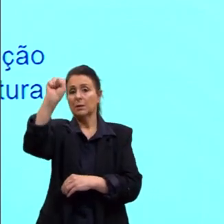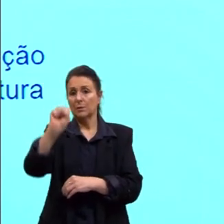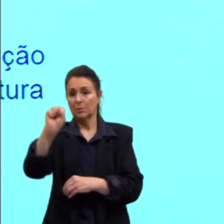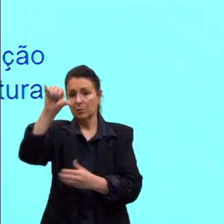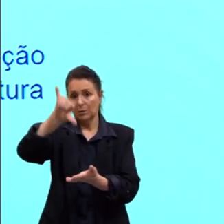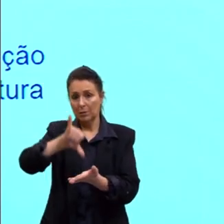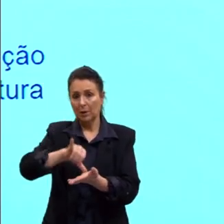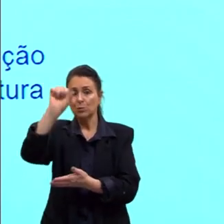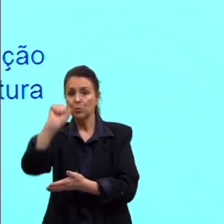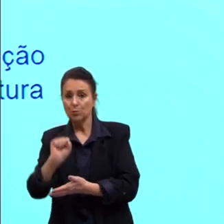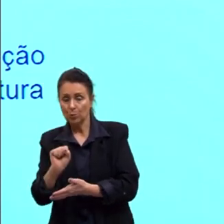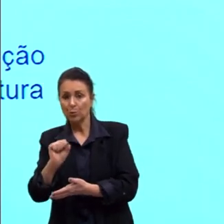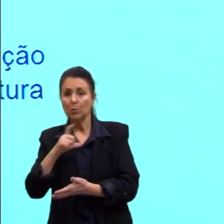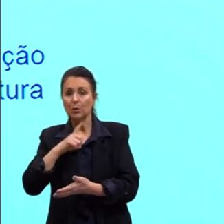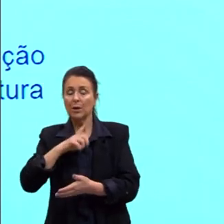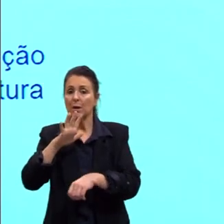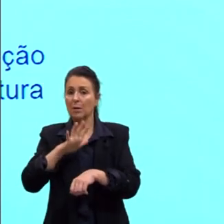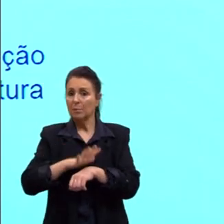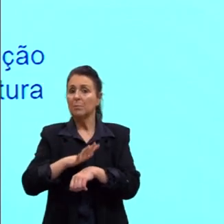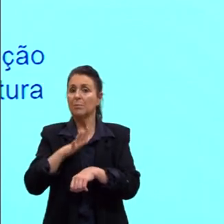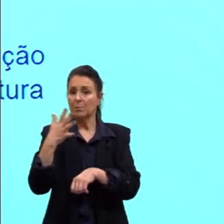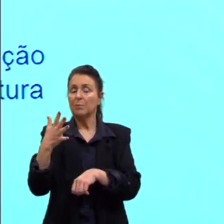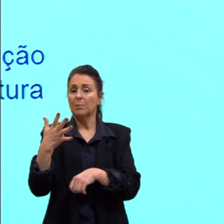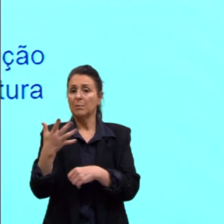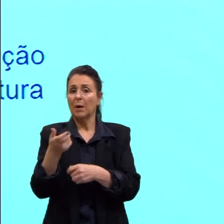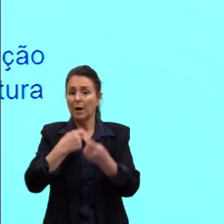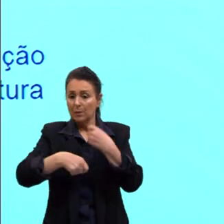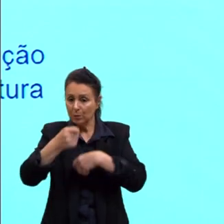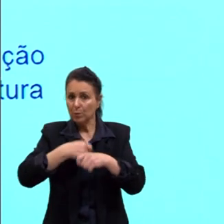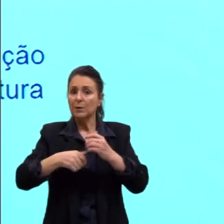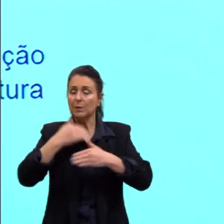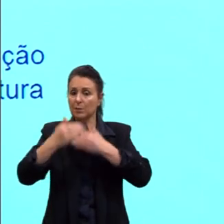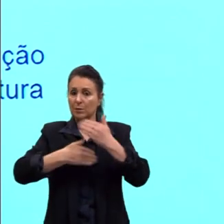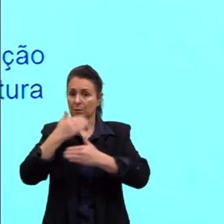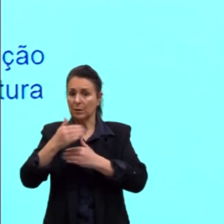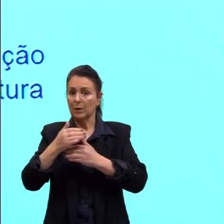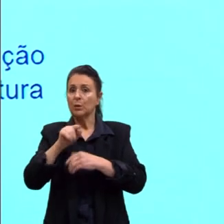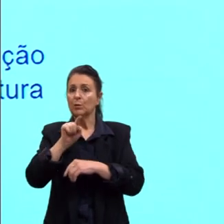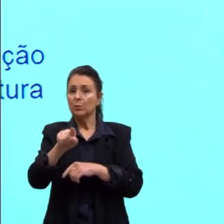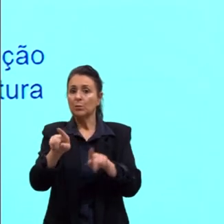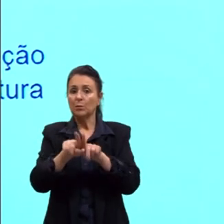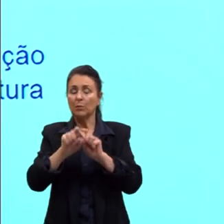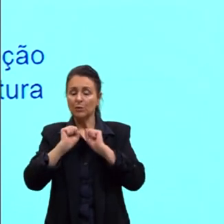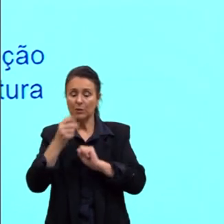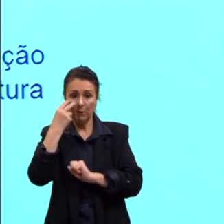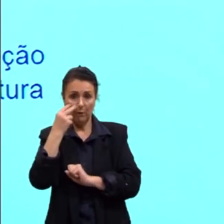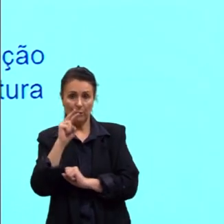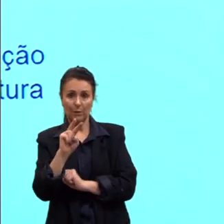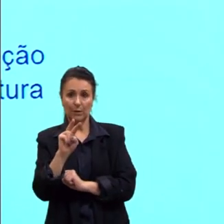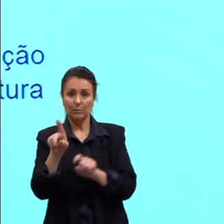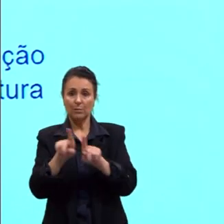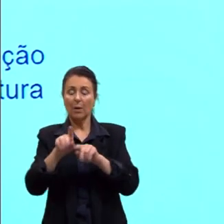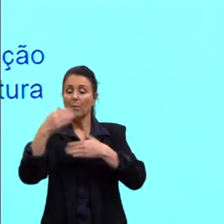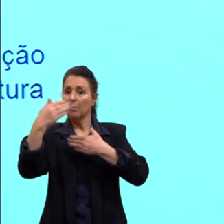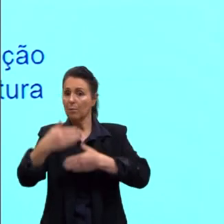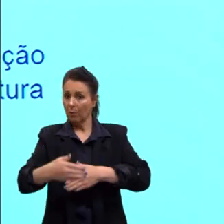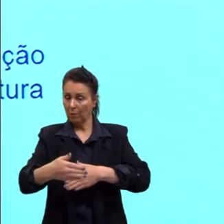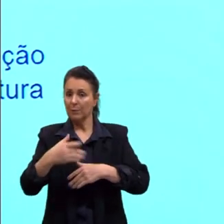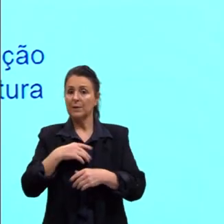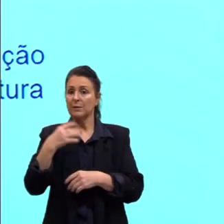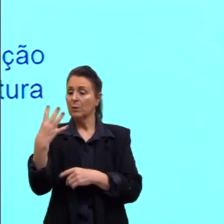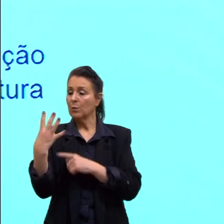concentrado que nós temos justamente essa divisão pode aparecer para ti já vi aparecer na prova